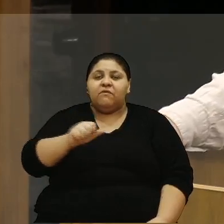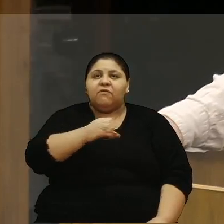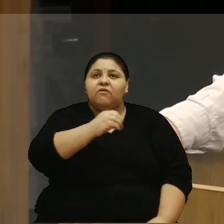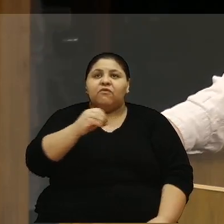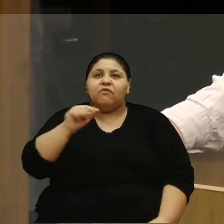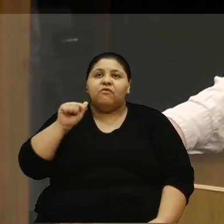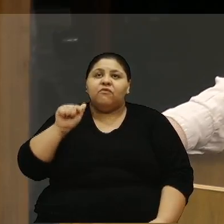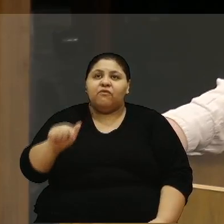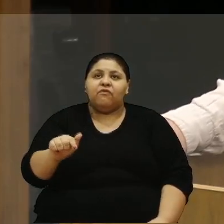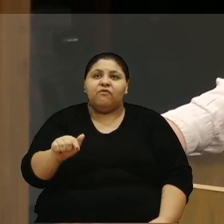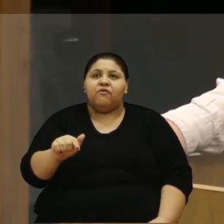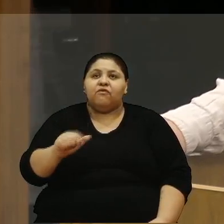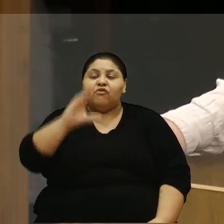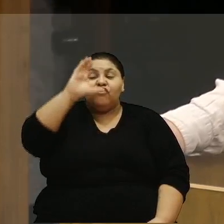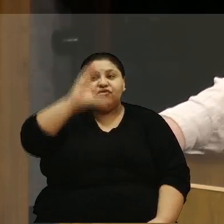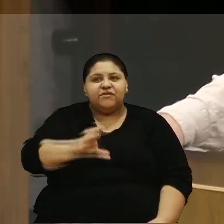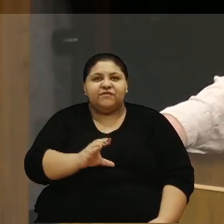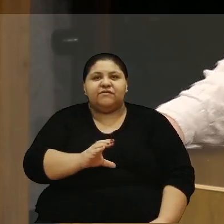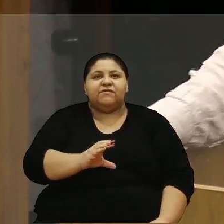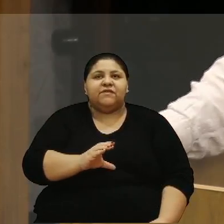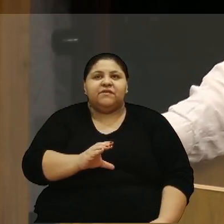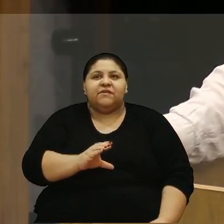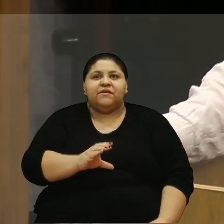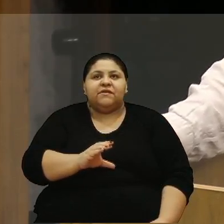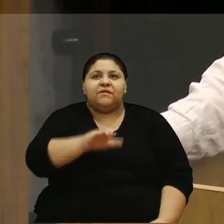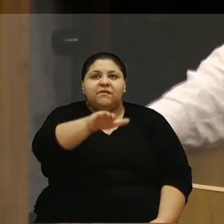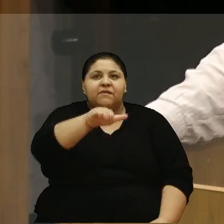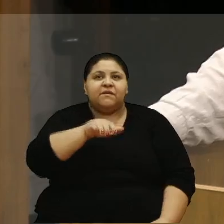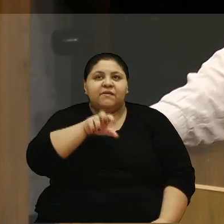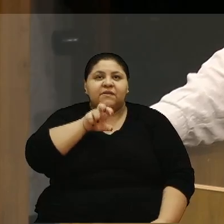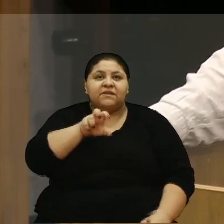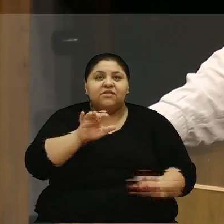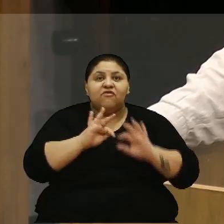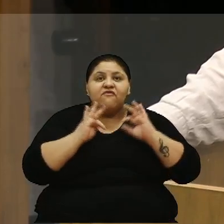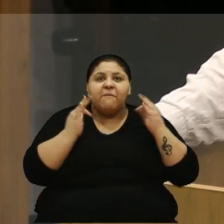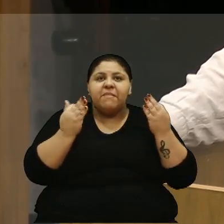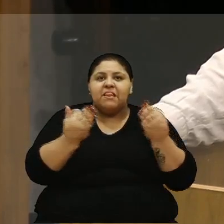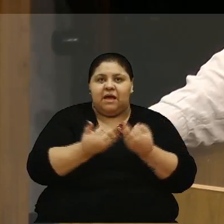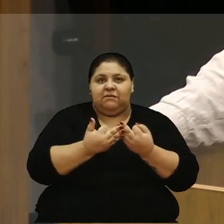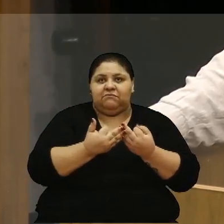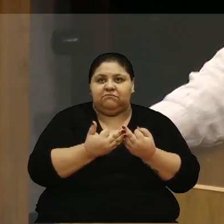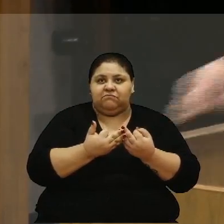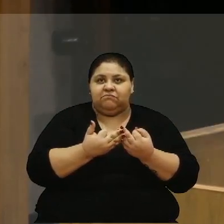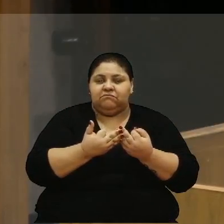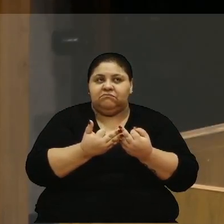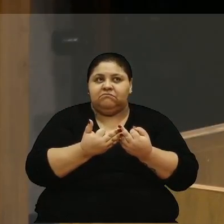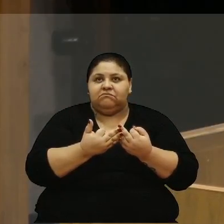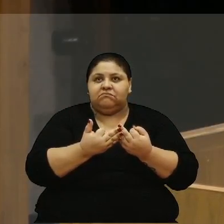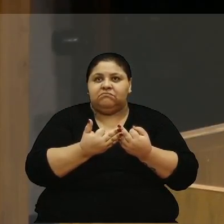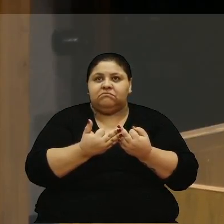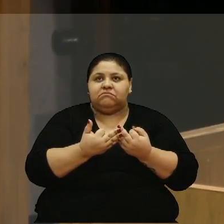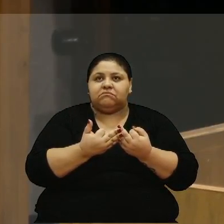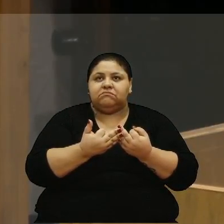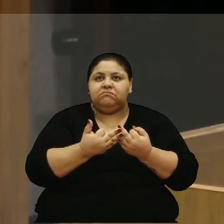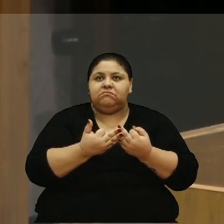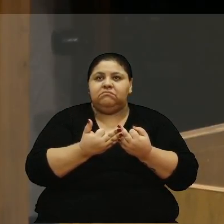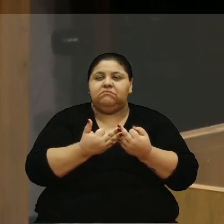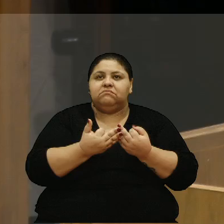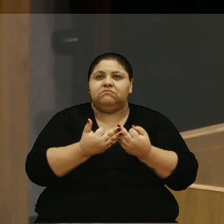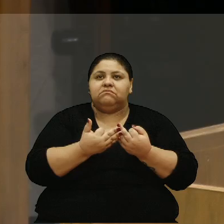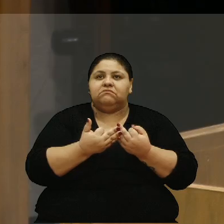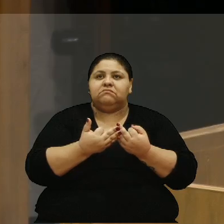R$2.800.000 do contribuinte para empregar 5 parentes e para